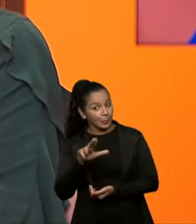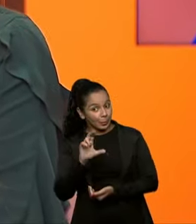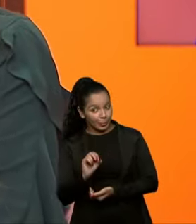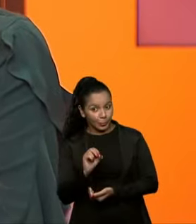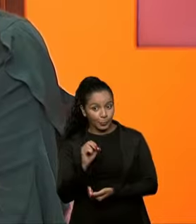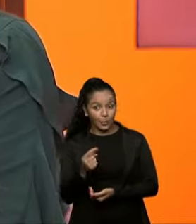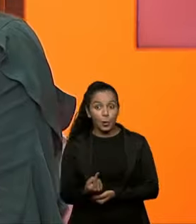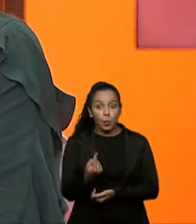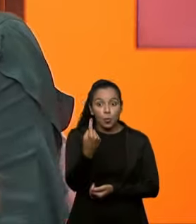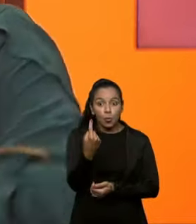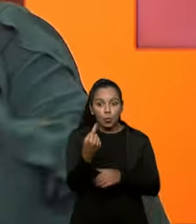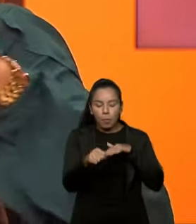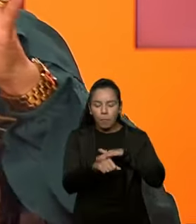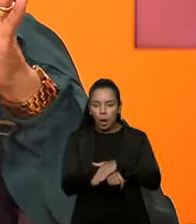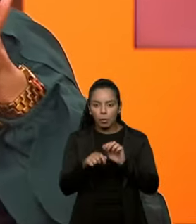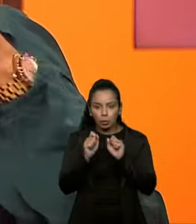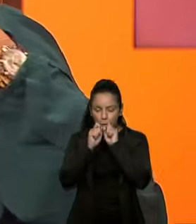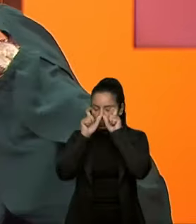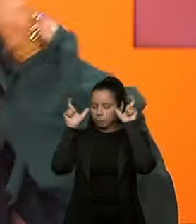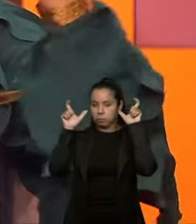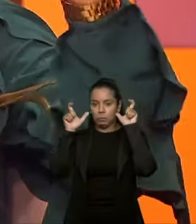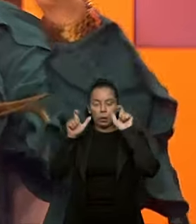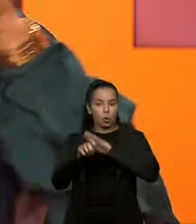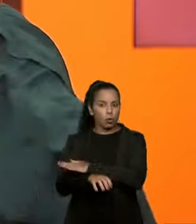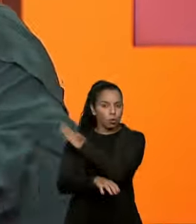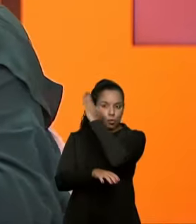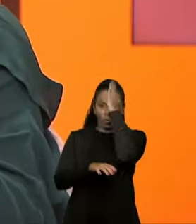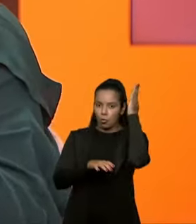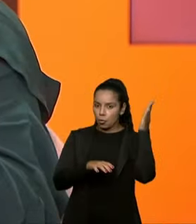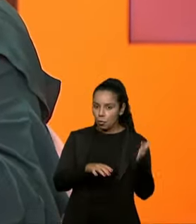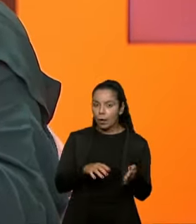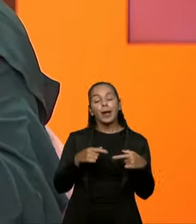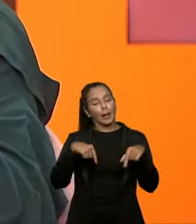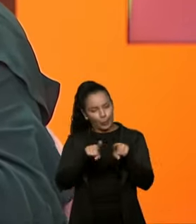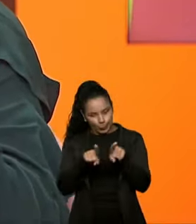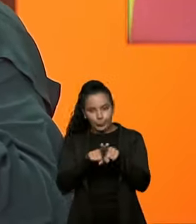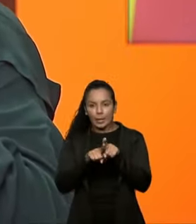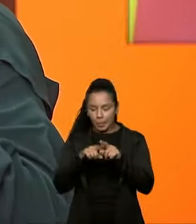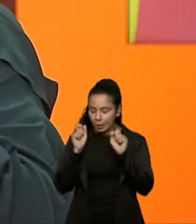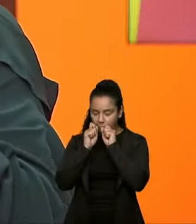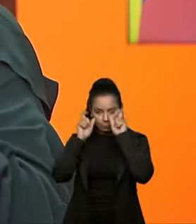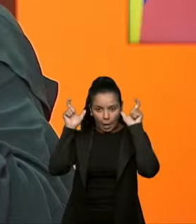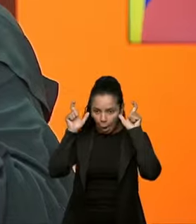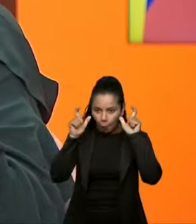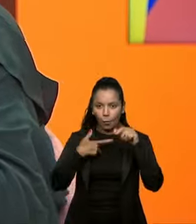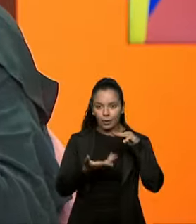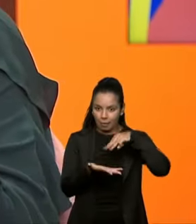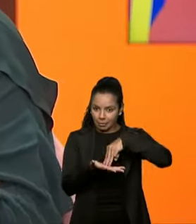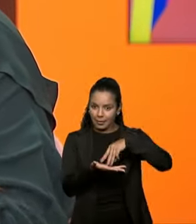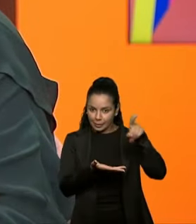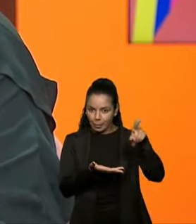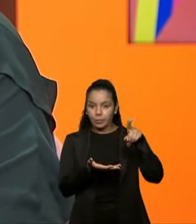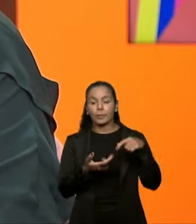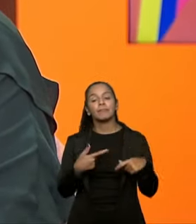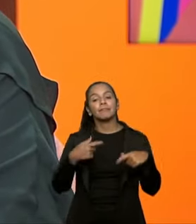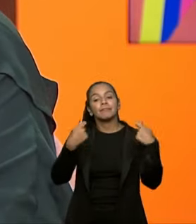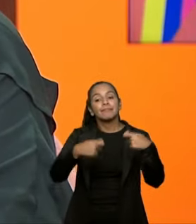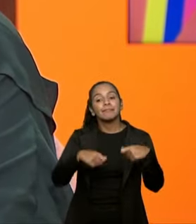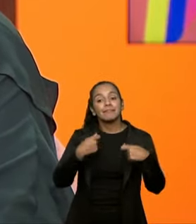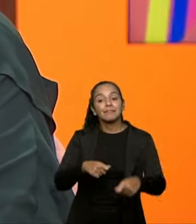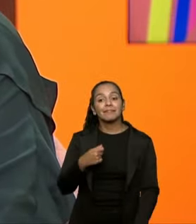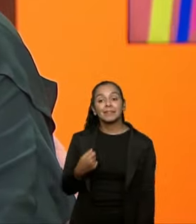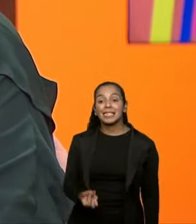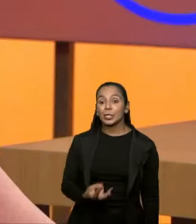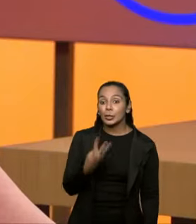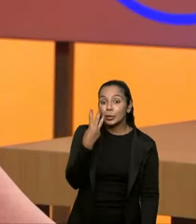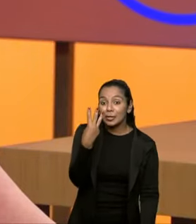uma noite sem dormir, virei a noite, eu também virei uma noite na Sapucaí. Uma noite sem dormir, eu preciso de três